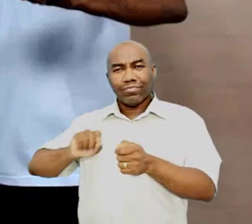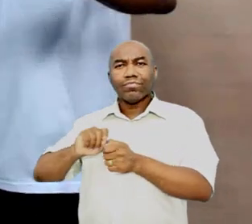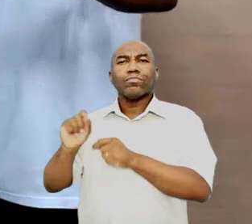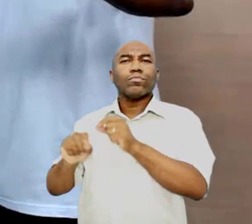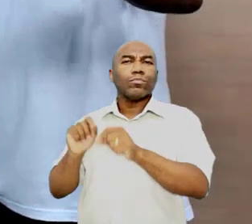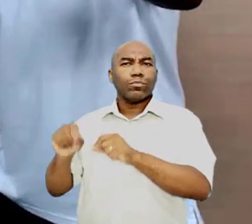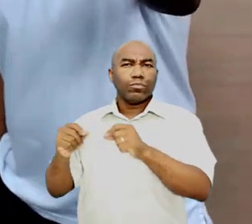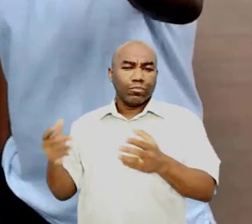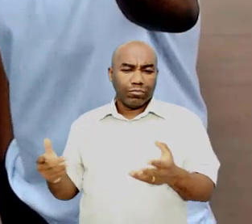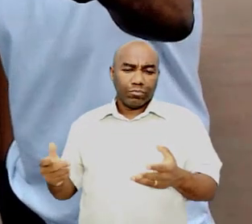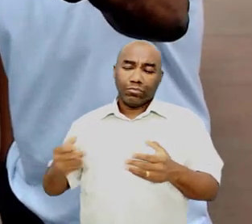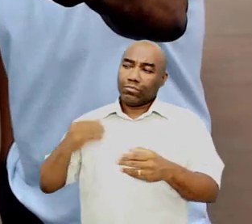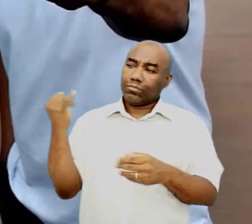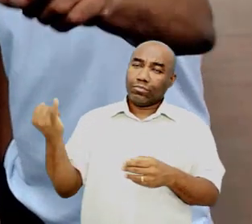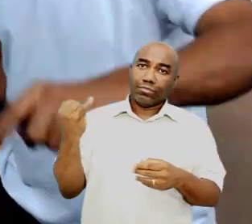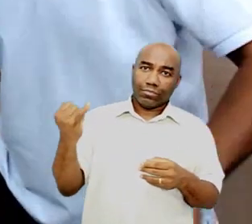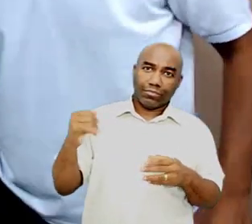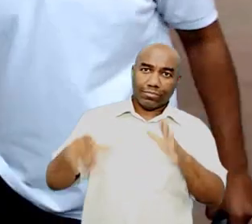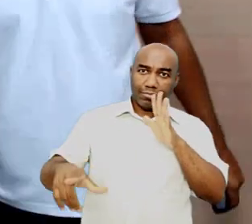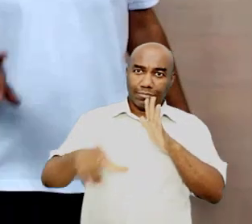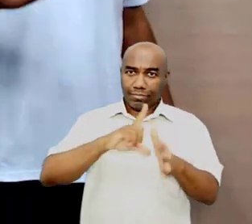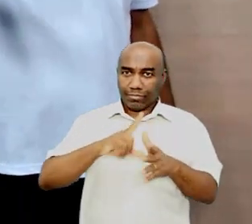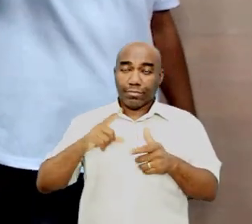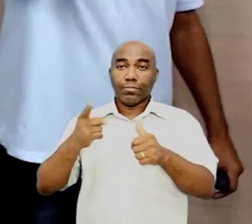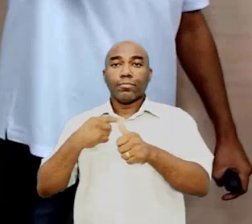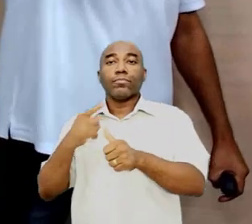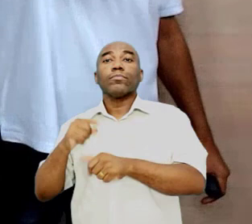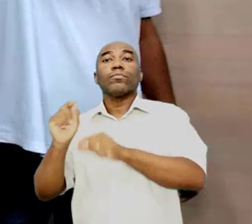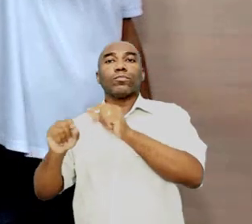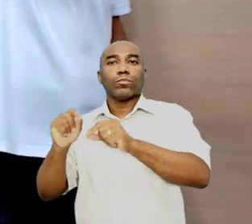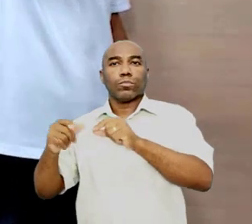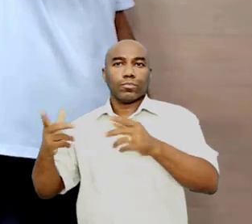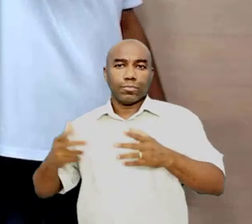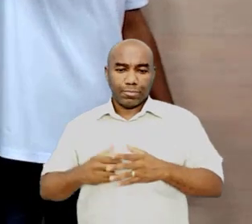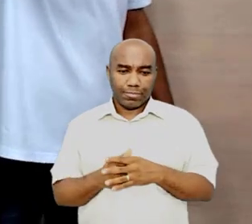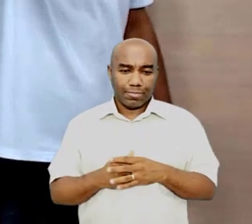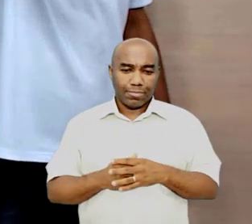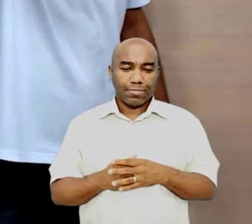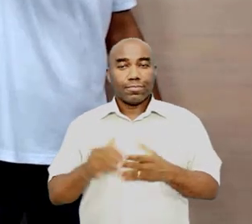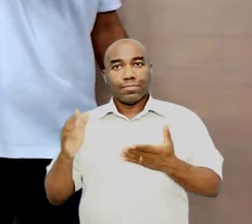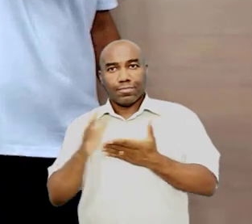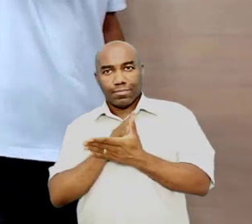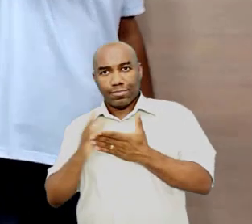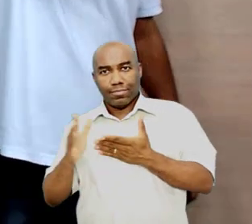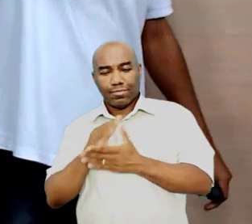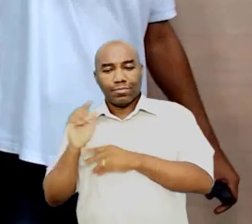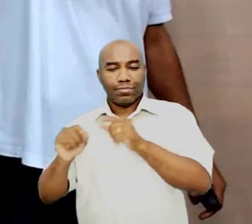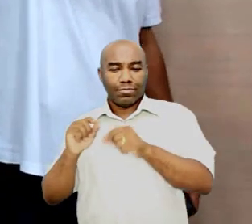Mas de que local da minha célula? Eu falei assim, ó, membrana,